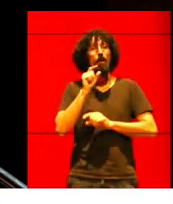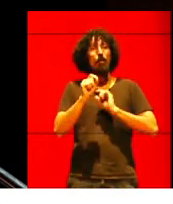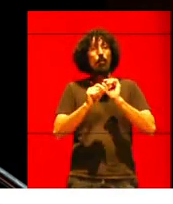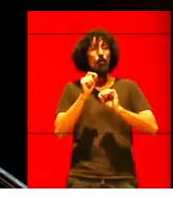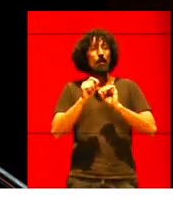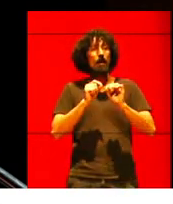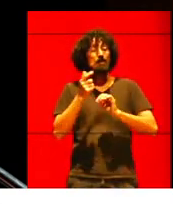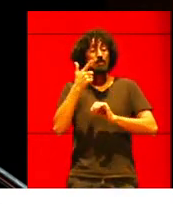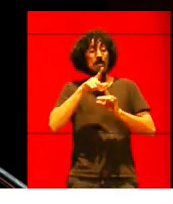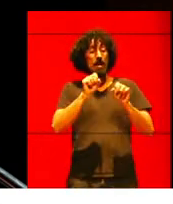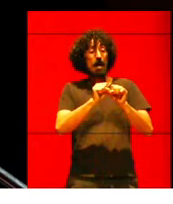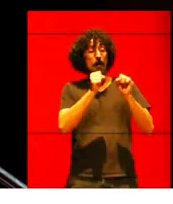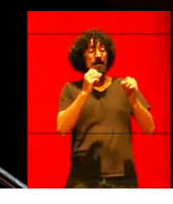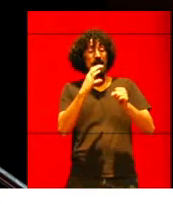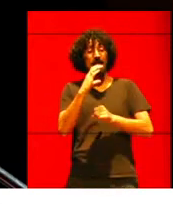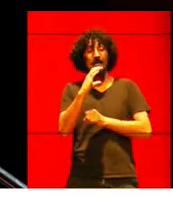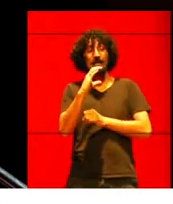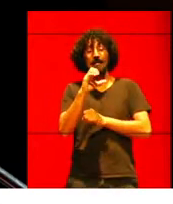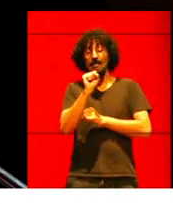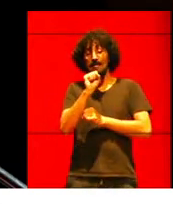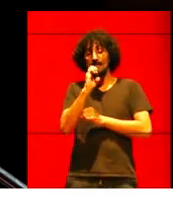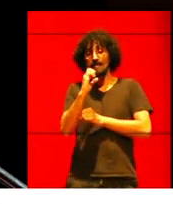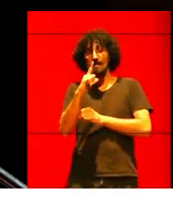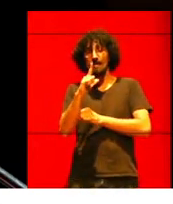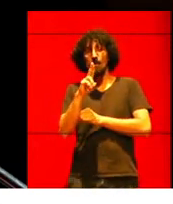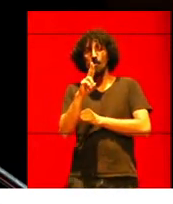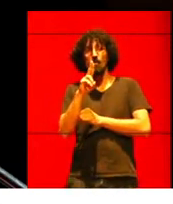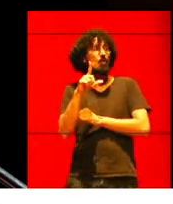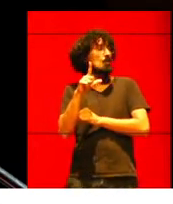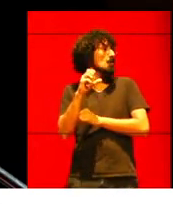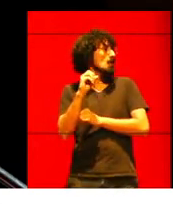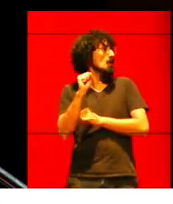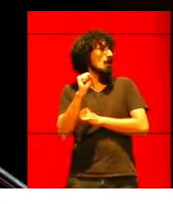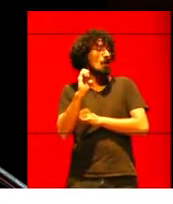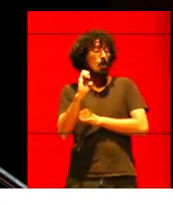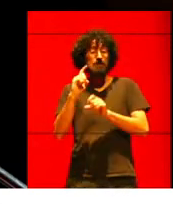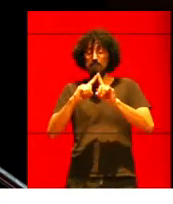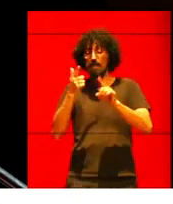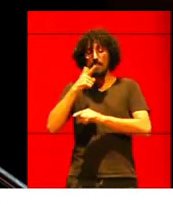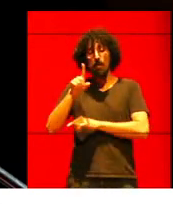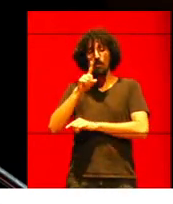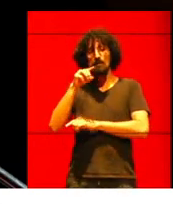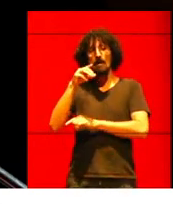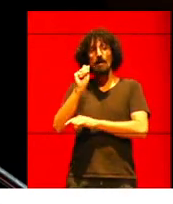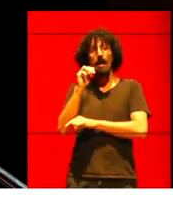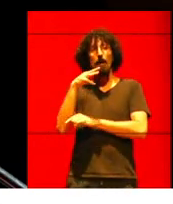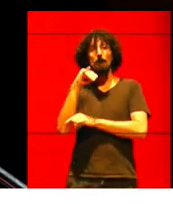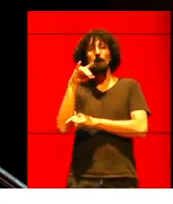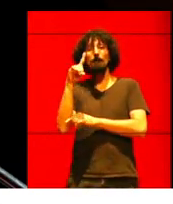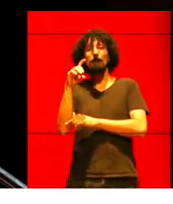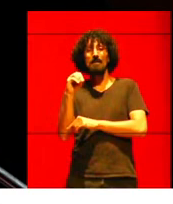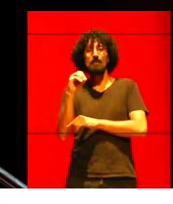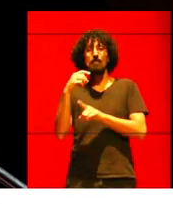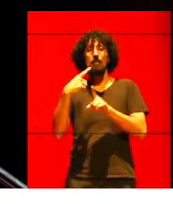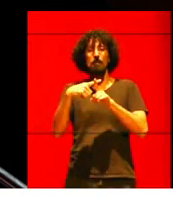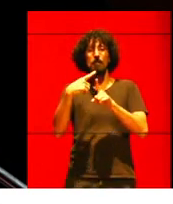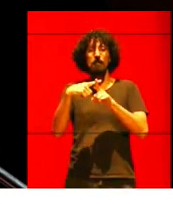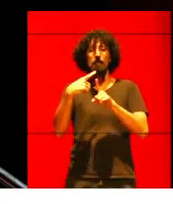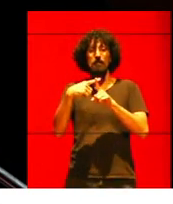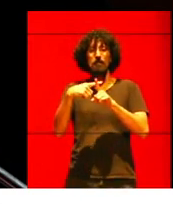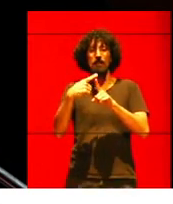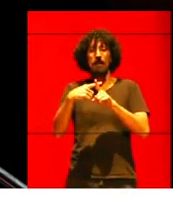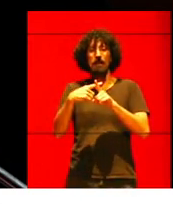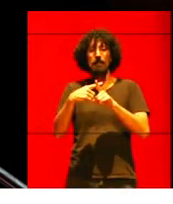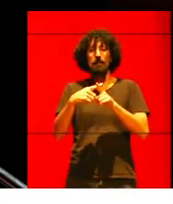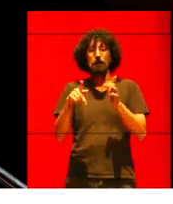fazer a quebra do amido? Sendo que o amido também é formado pela glicose, porque o arranjo estrutural